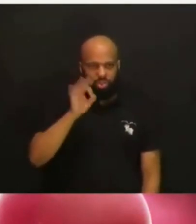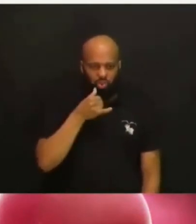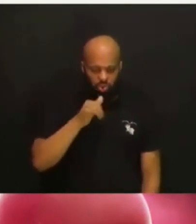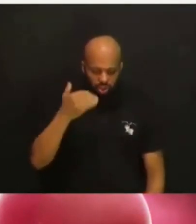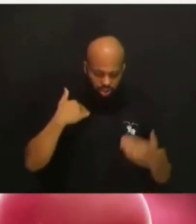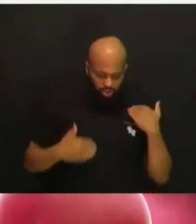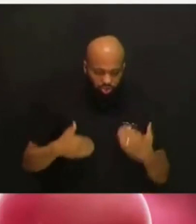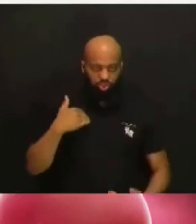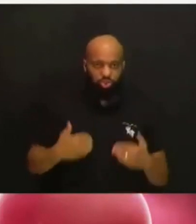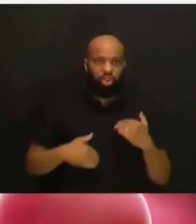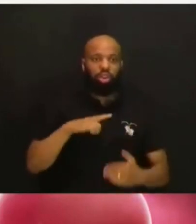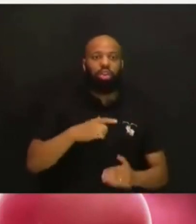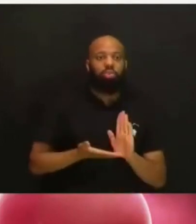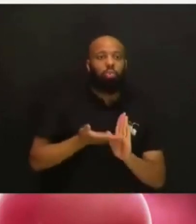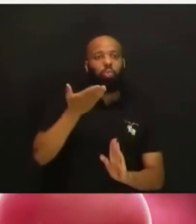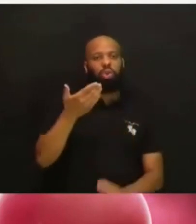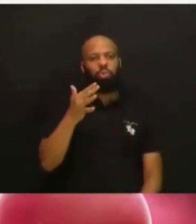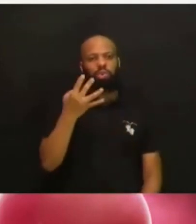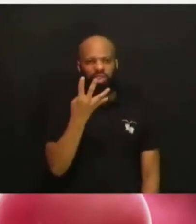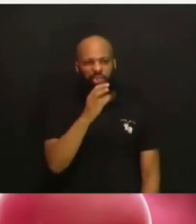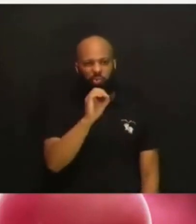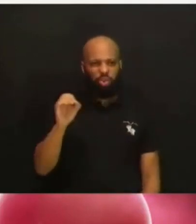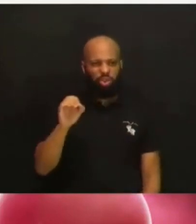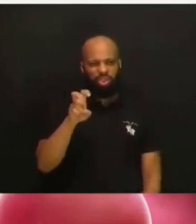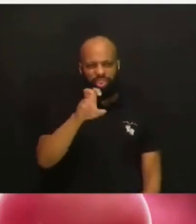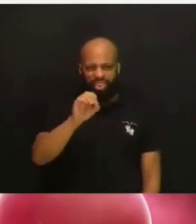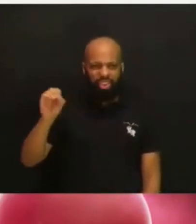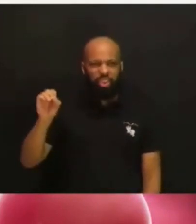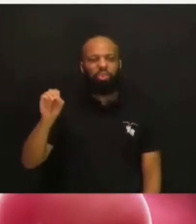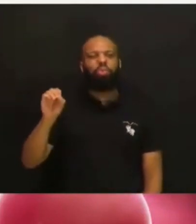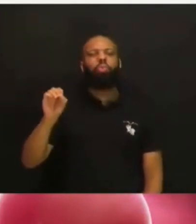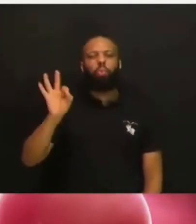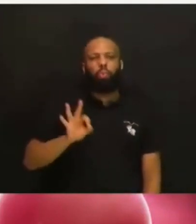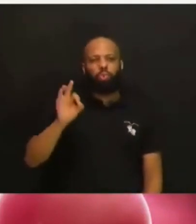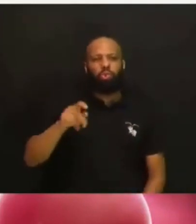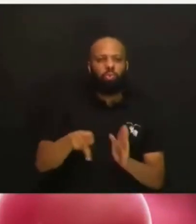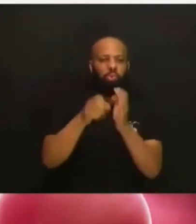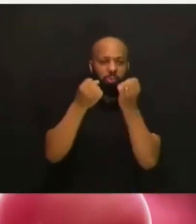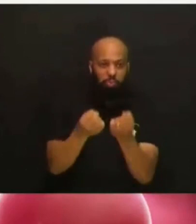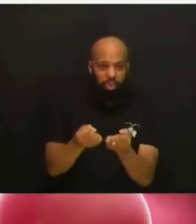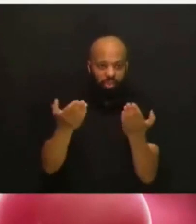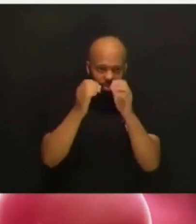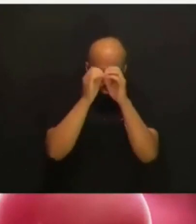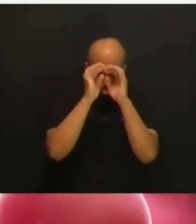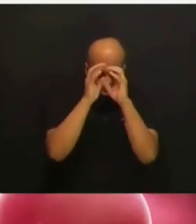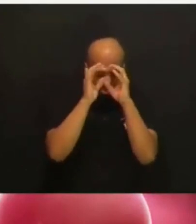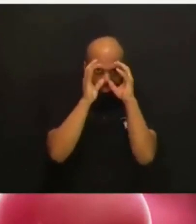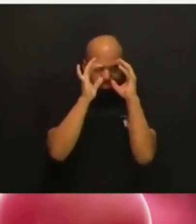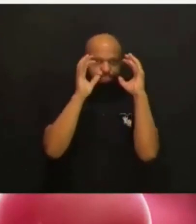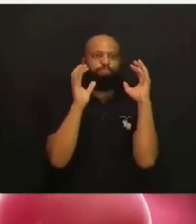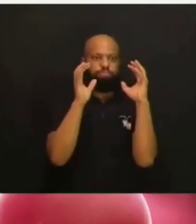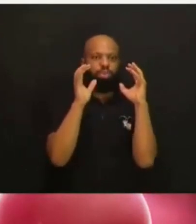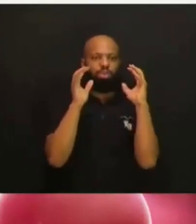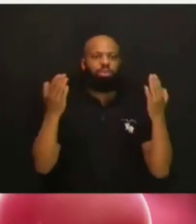um aumento de mais ou menos 400 a 500% de volume de peso. Esse cérebro cresce muito nessa